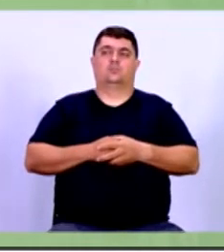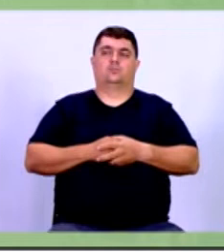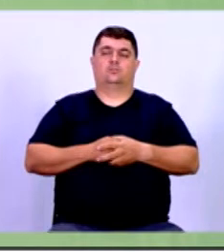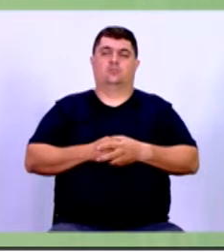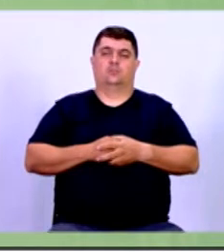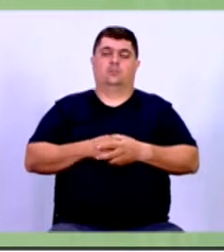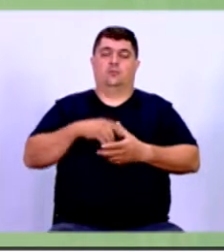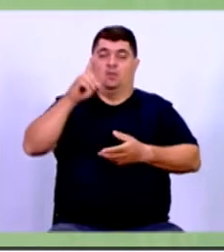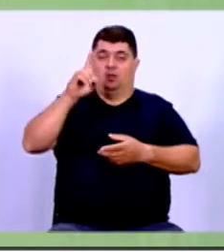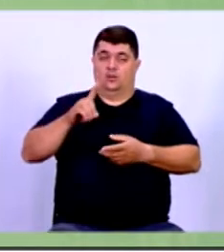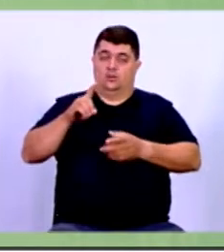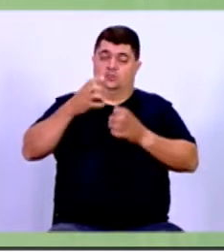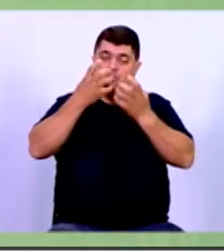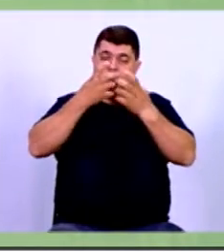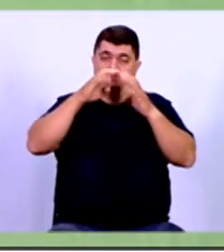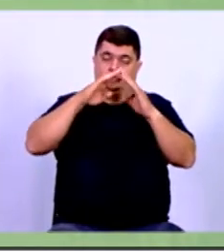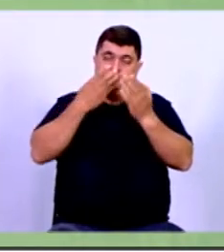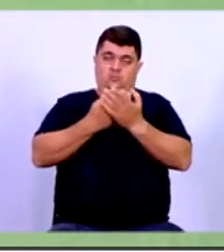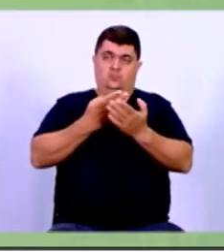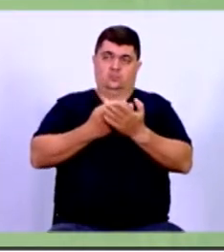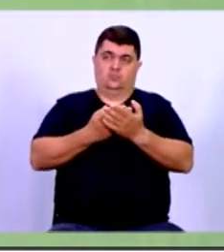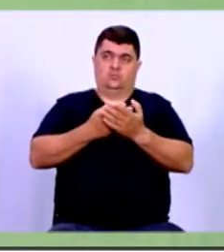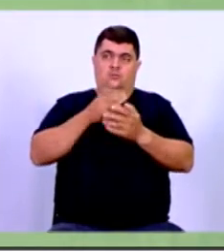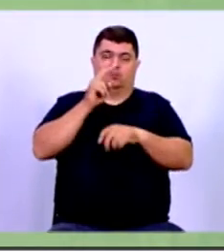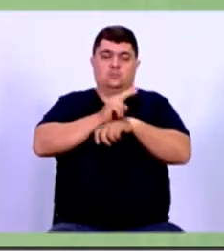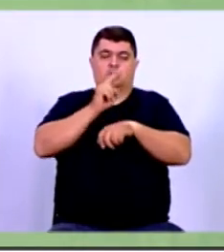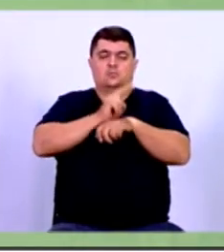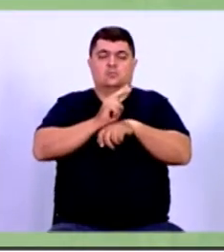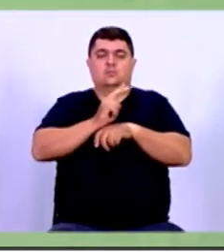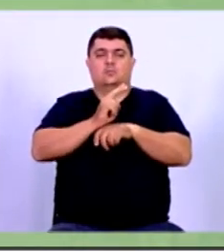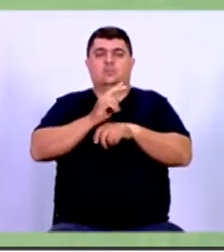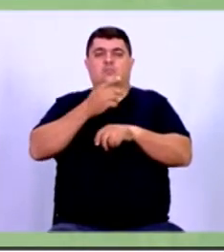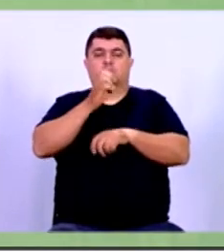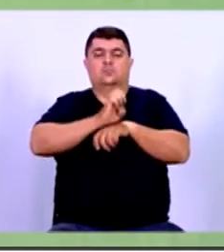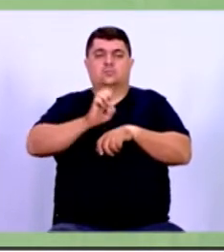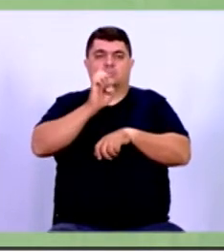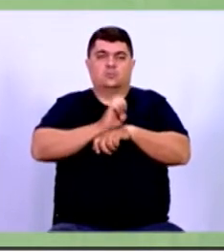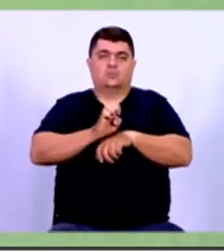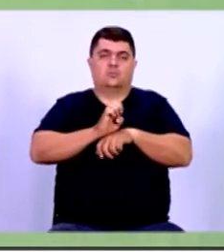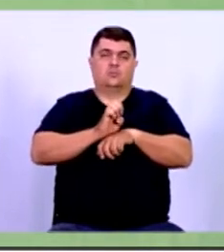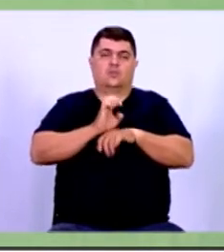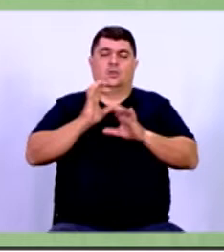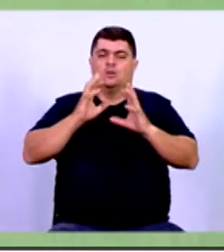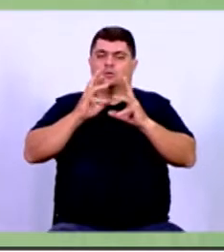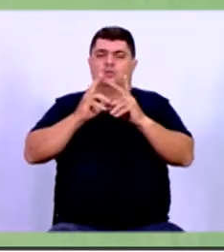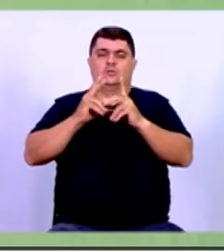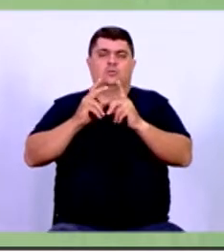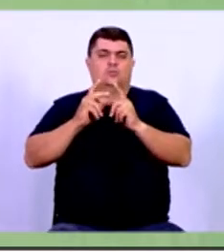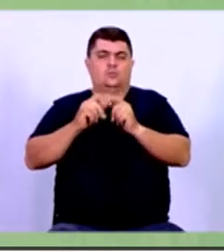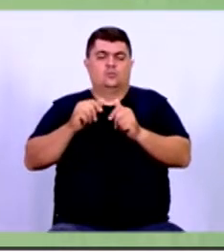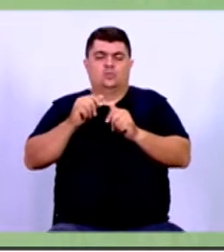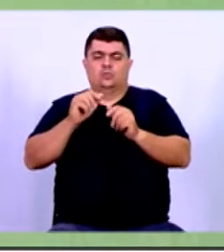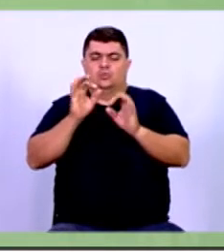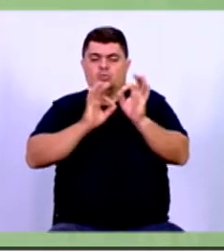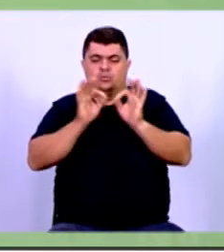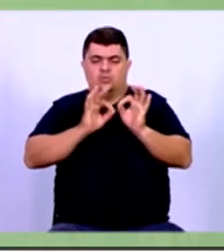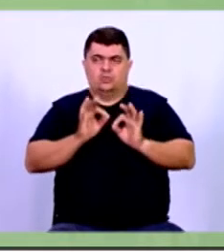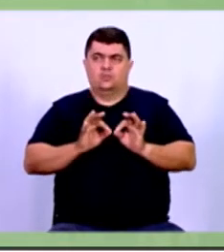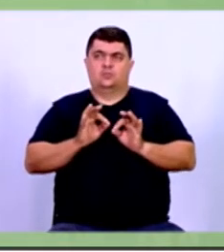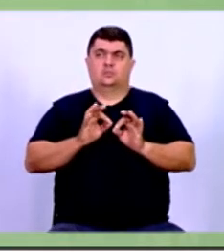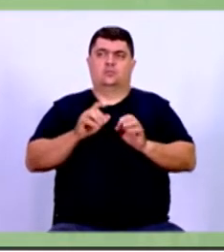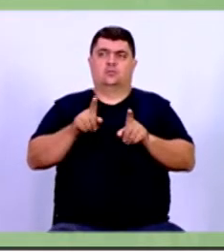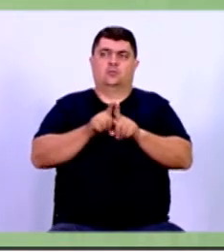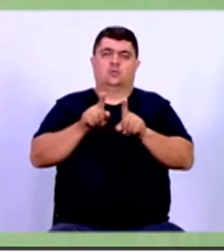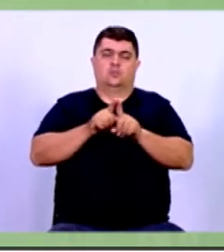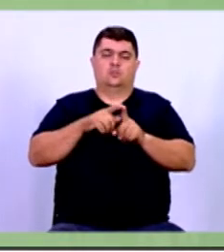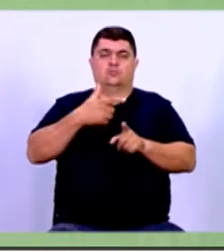São direitos da instituição de ensino gerenciar o estágio, então cabe a ela todo o domínio a respeito do processo, oferecer